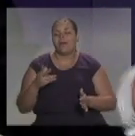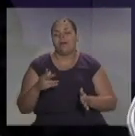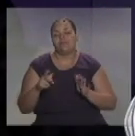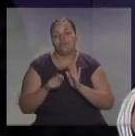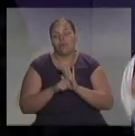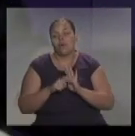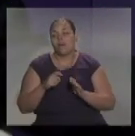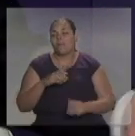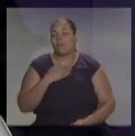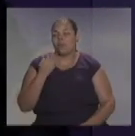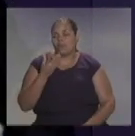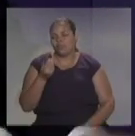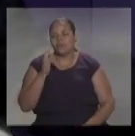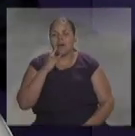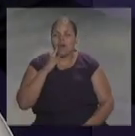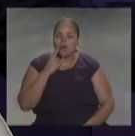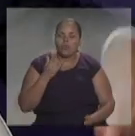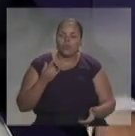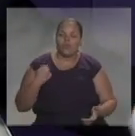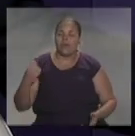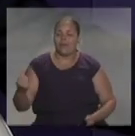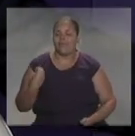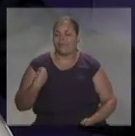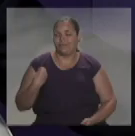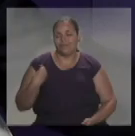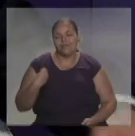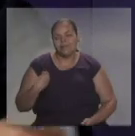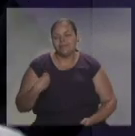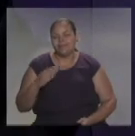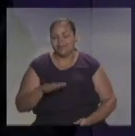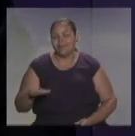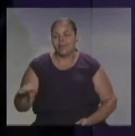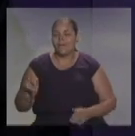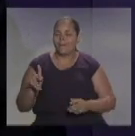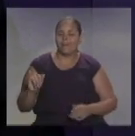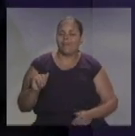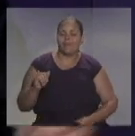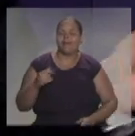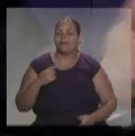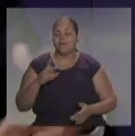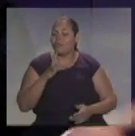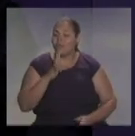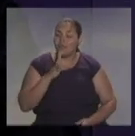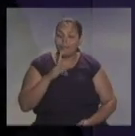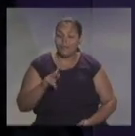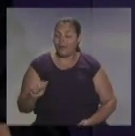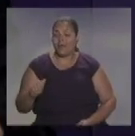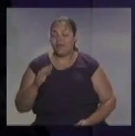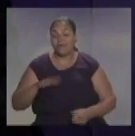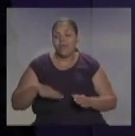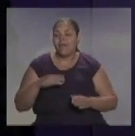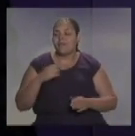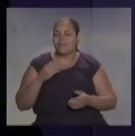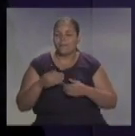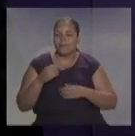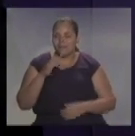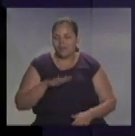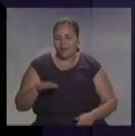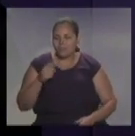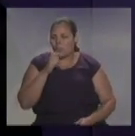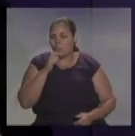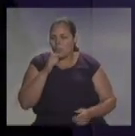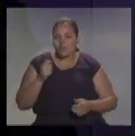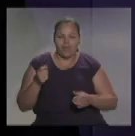mata é lícita, é o álcool. E muitas vezes é introduzido na vida da criança pelo próprio pai. É verdade. Né? Eu conheço casos de pai que já pega a chupetinha, já